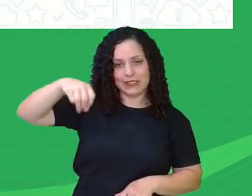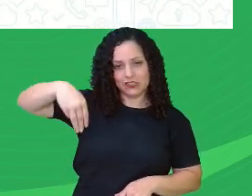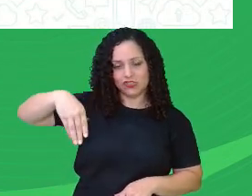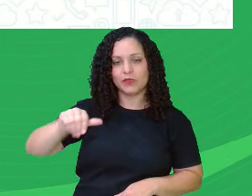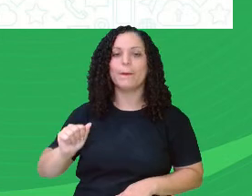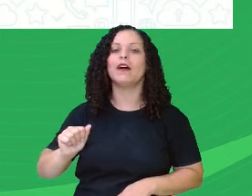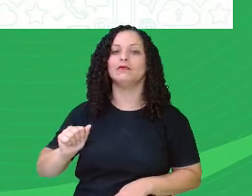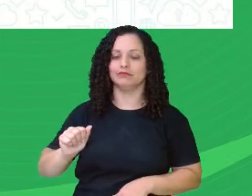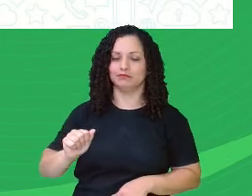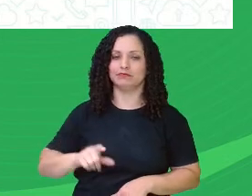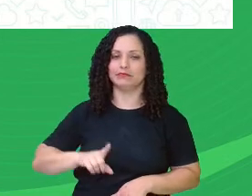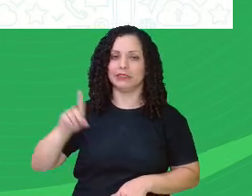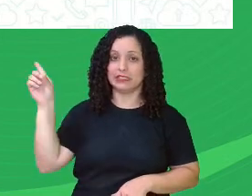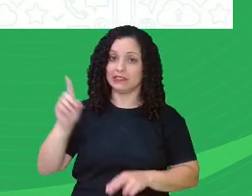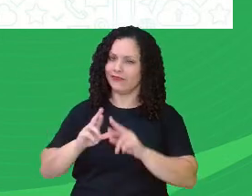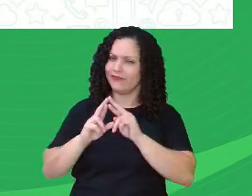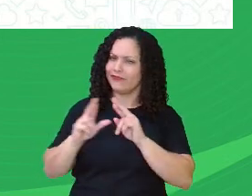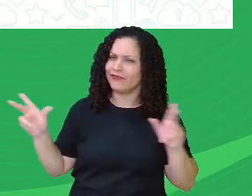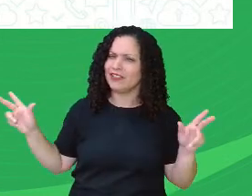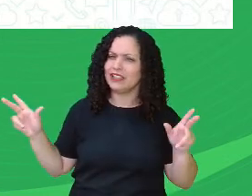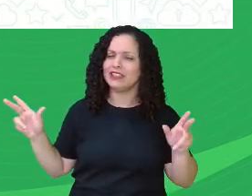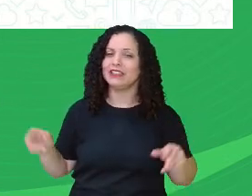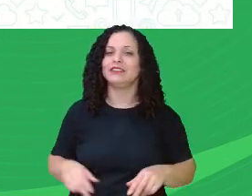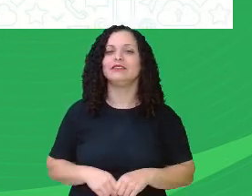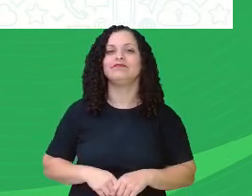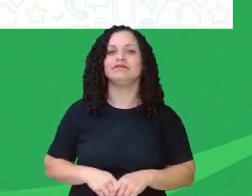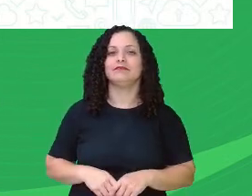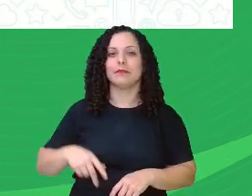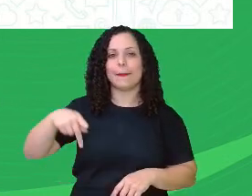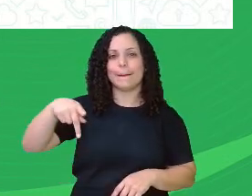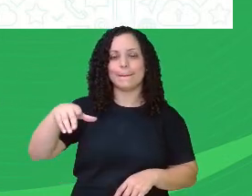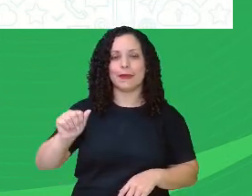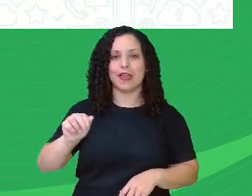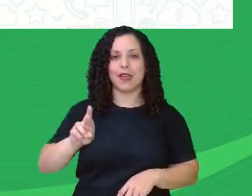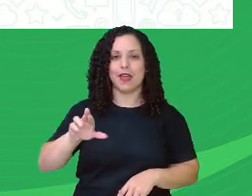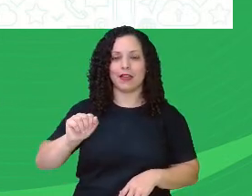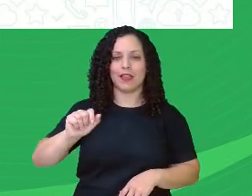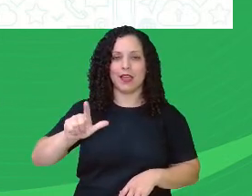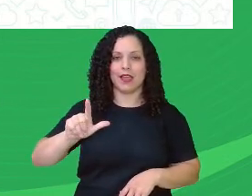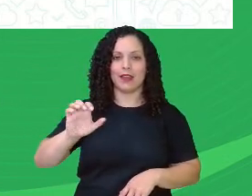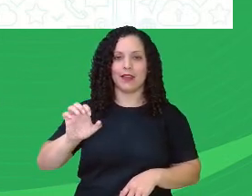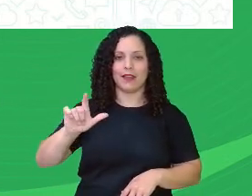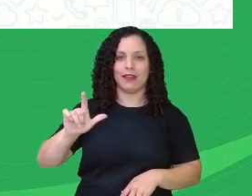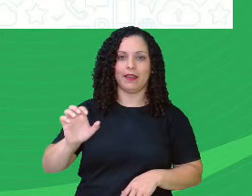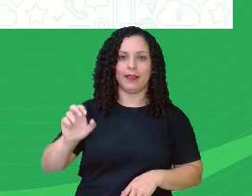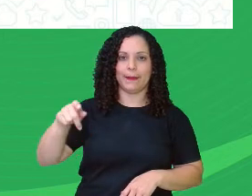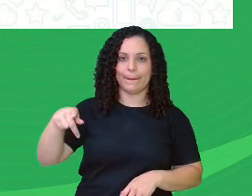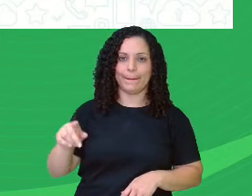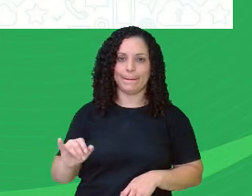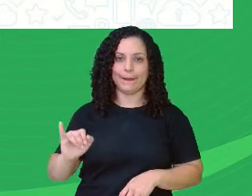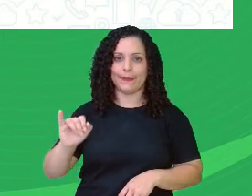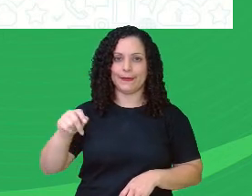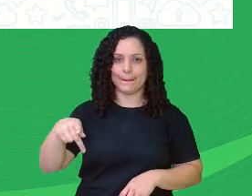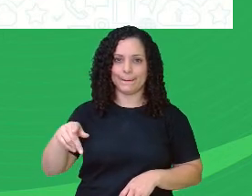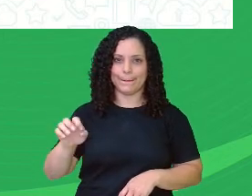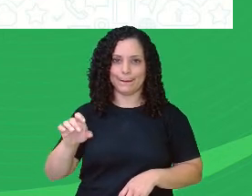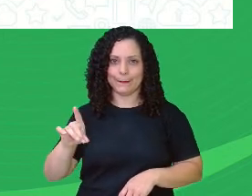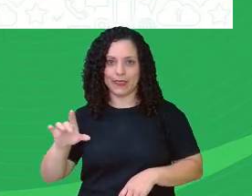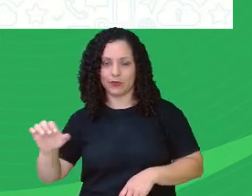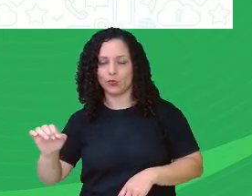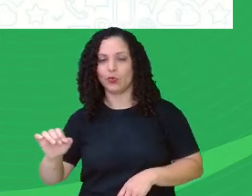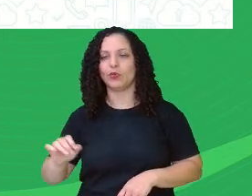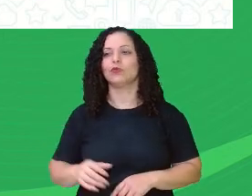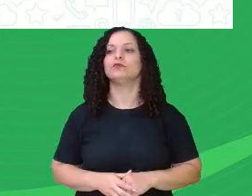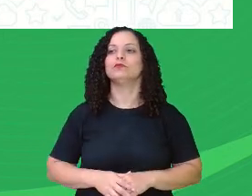nesse caso é uma base quadrangular, ou posso chamar aí de paralelepípedo ou bloco retangular. Só que ele